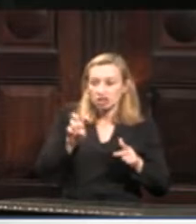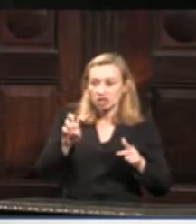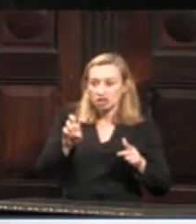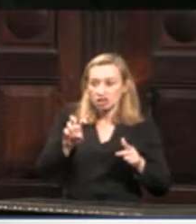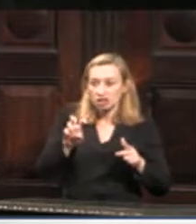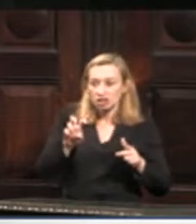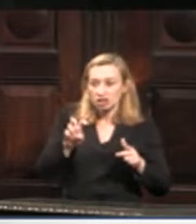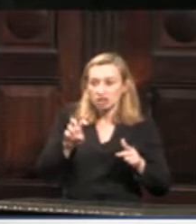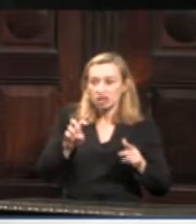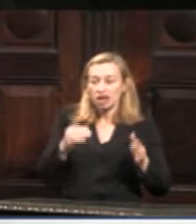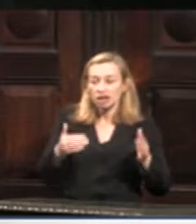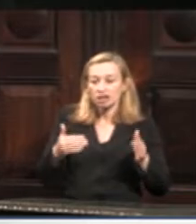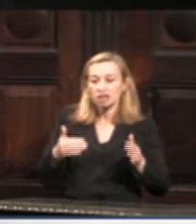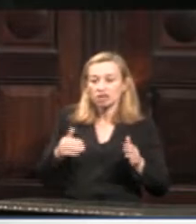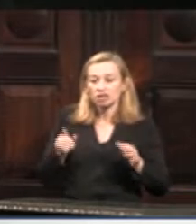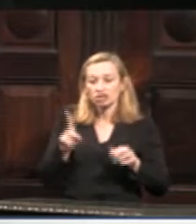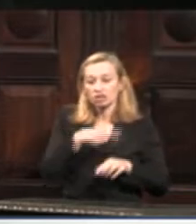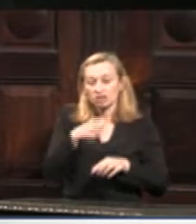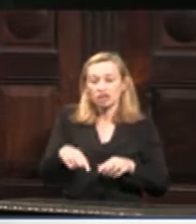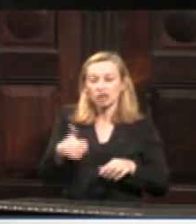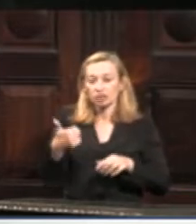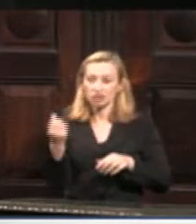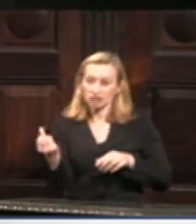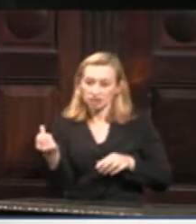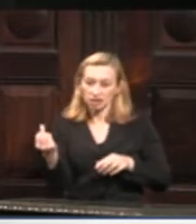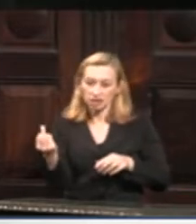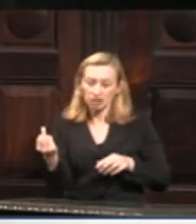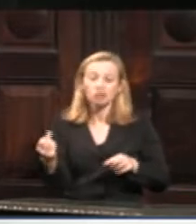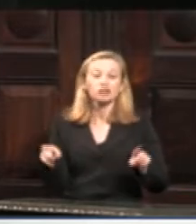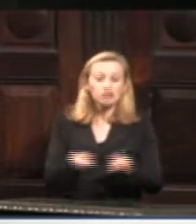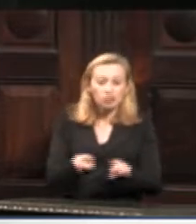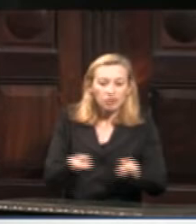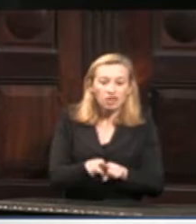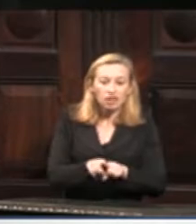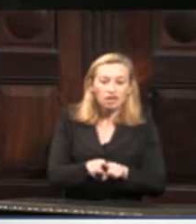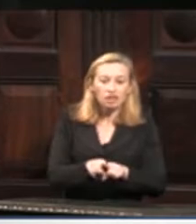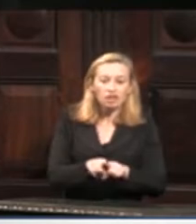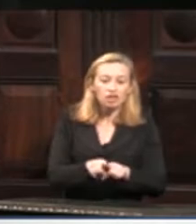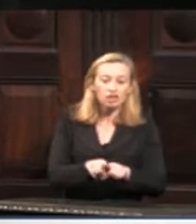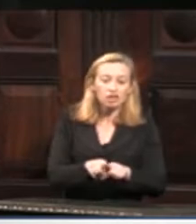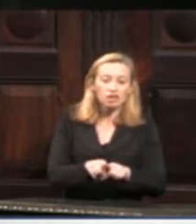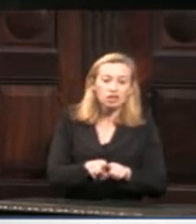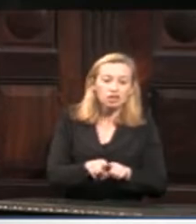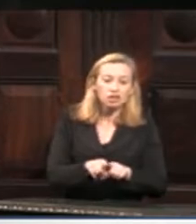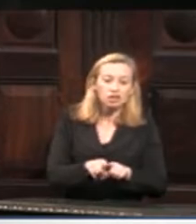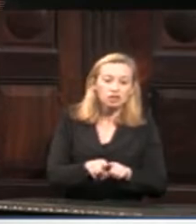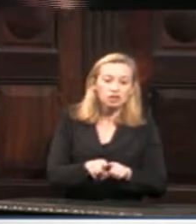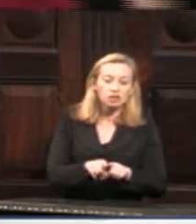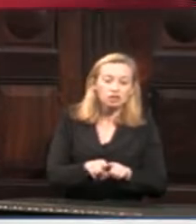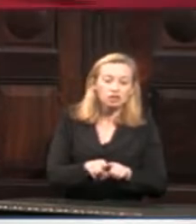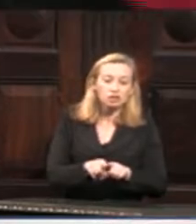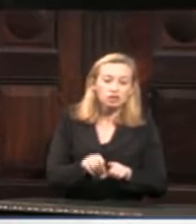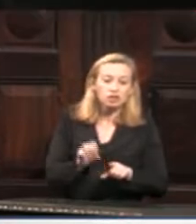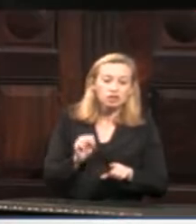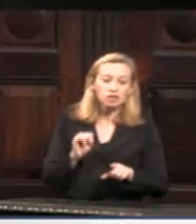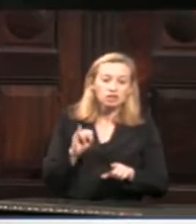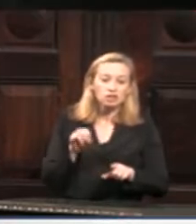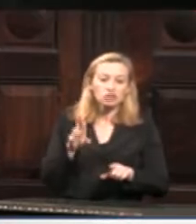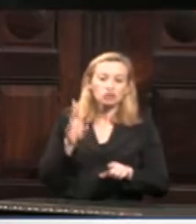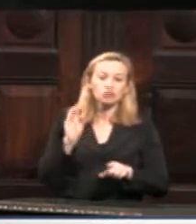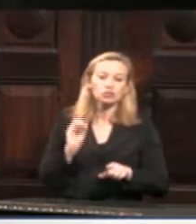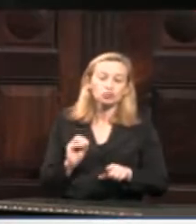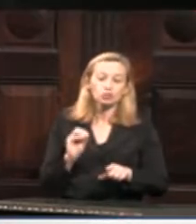titulares e introduzindo o inciso, que seria o inciso 9, para ter um representante do Conselho